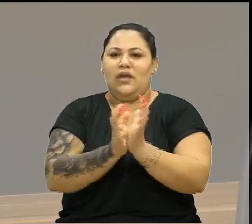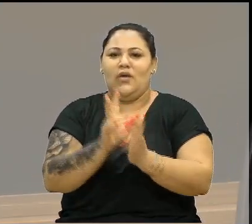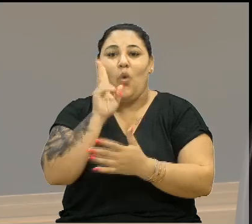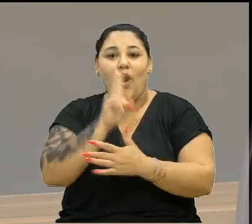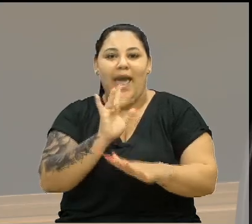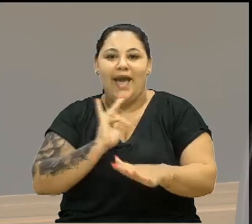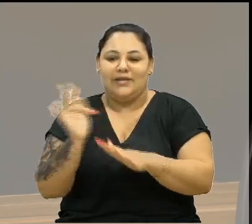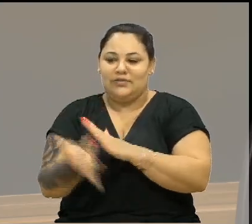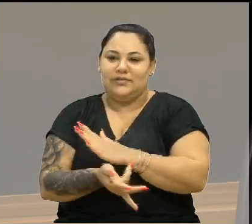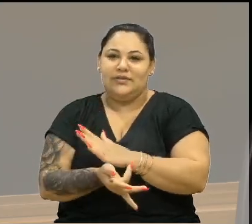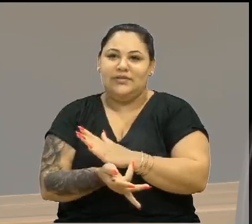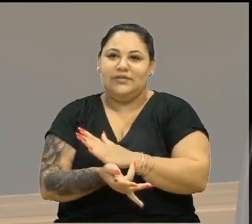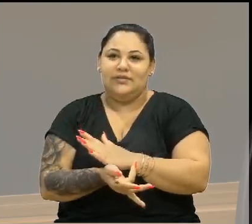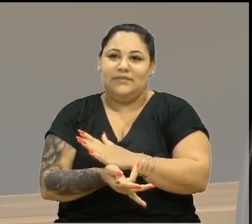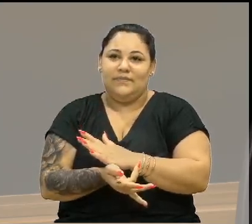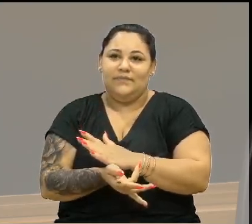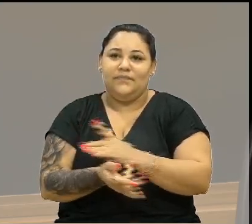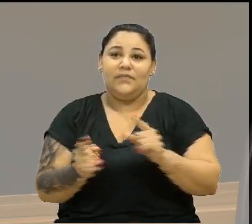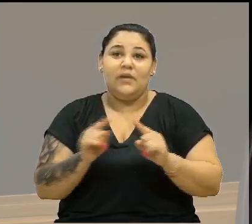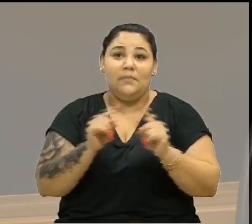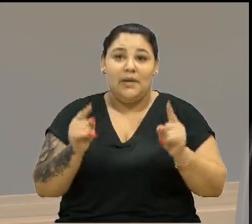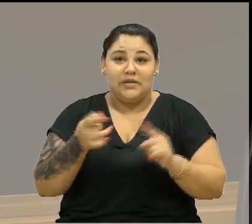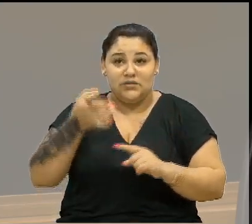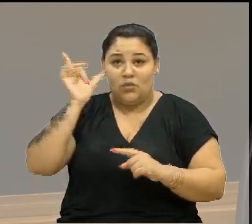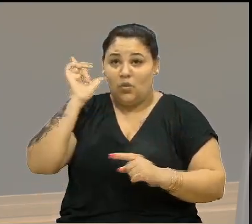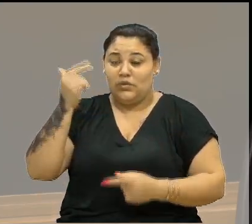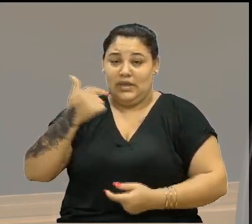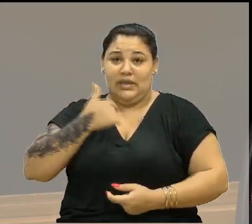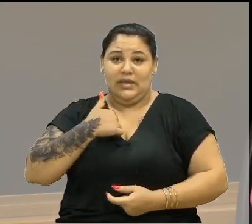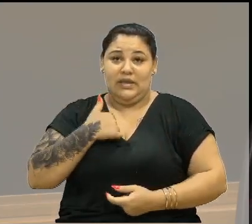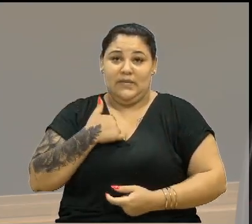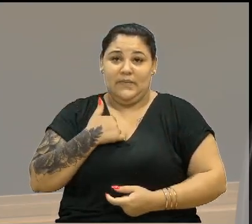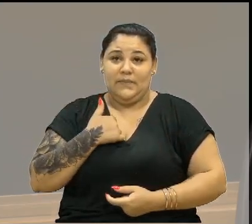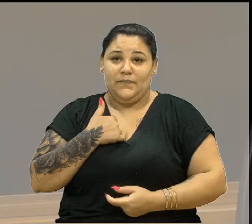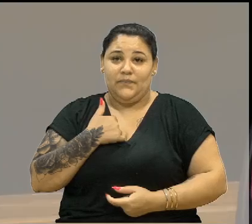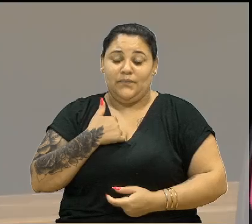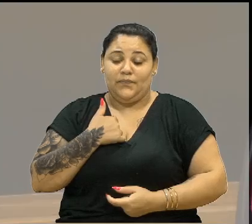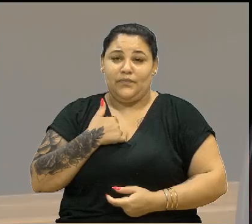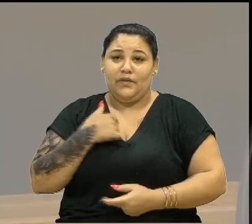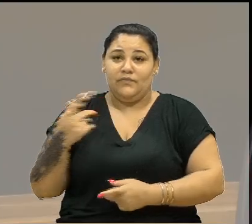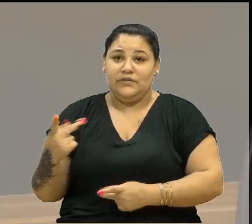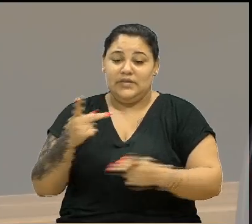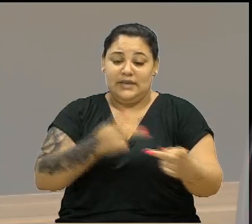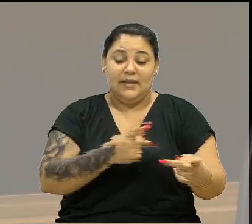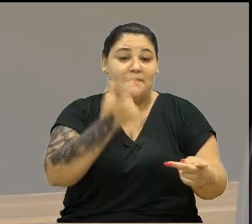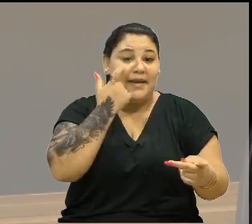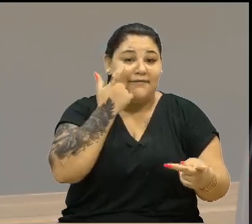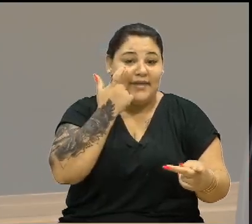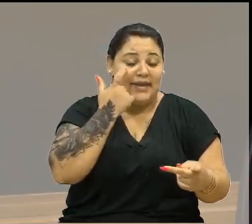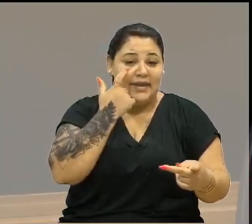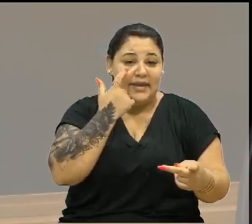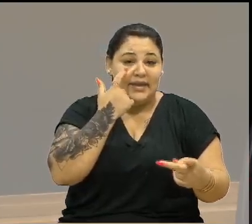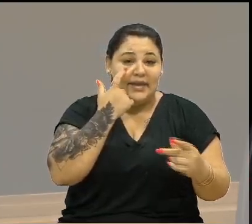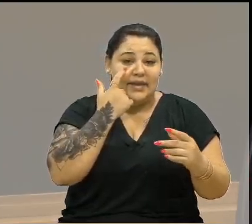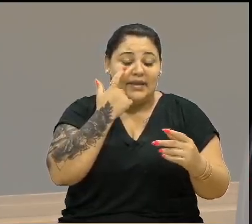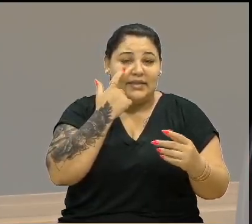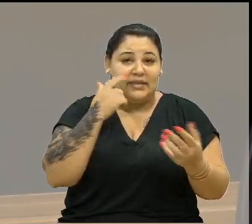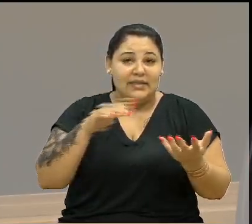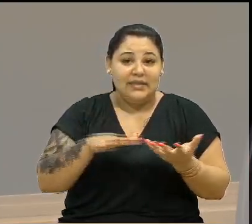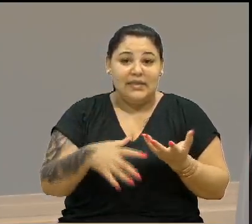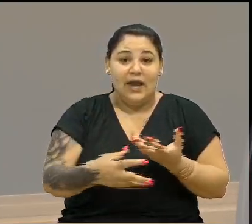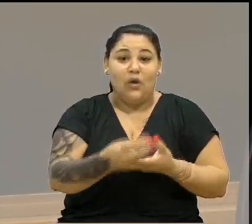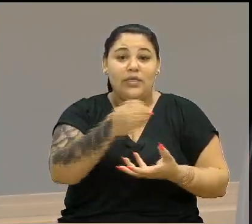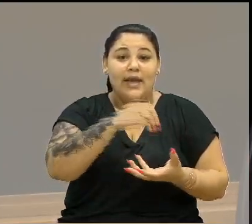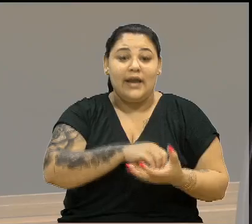né? Seria muito. Mas ontem eu estive para ver uma questão específica da Codeca, junto com a